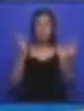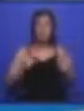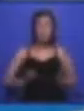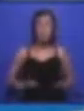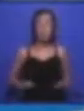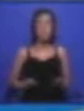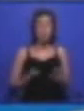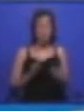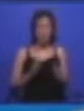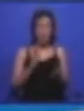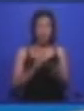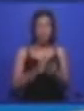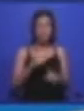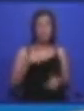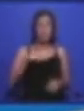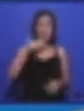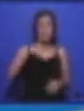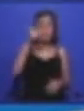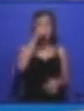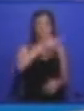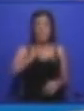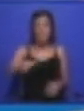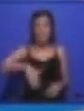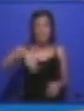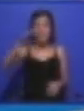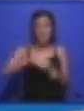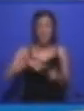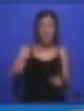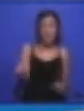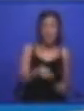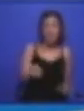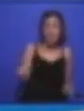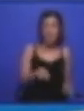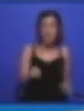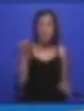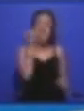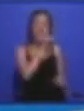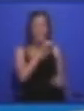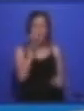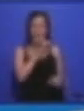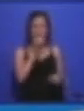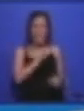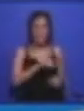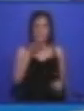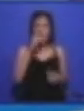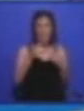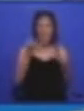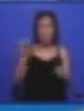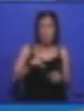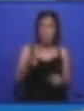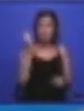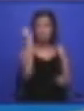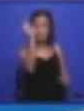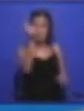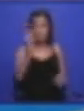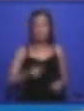preparem-se para maturarem até aos 100 anos, nem que seja de bengalinha. A cantar em E cima de se um alguém se palco. portar mal, leva com